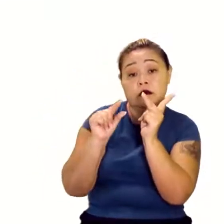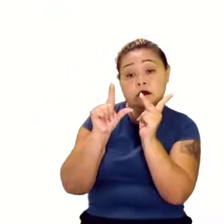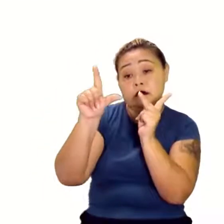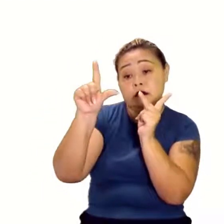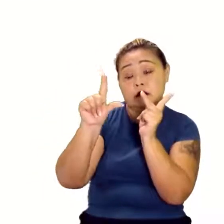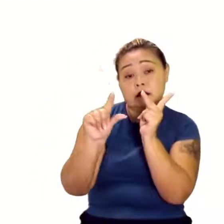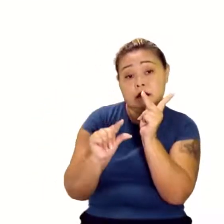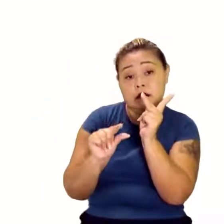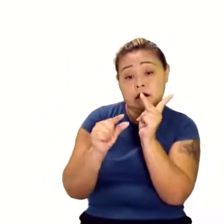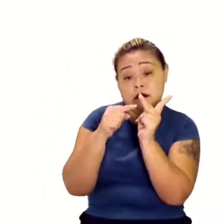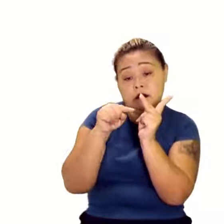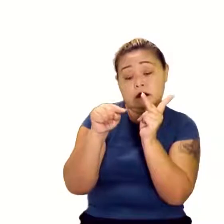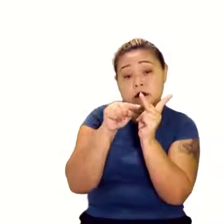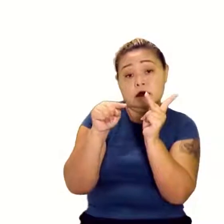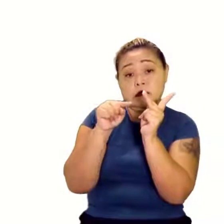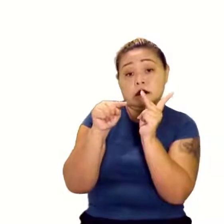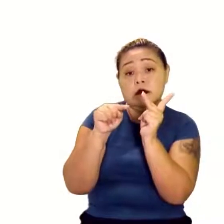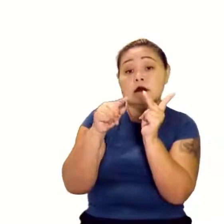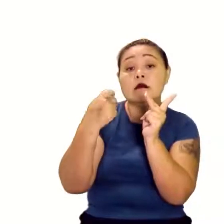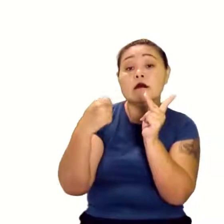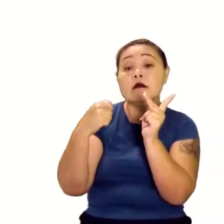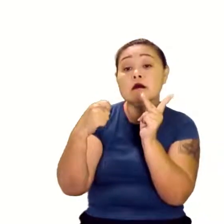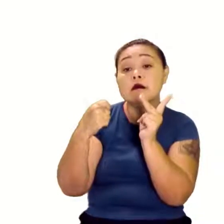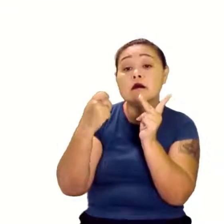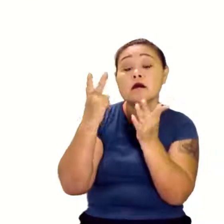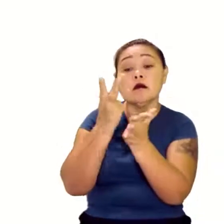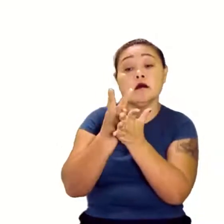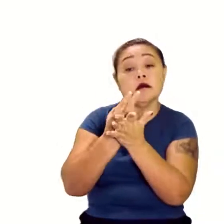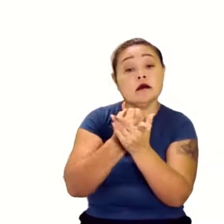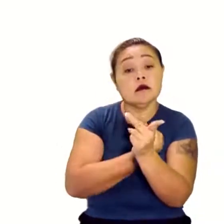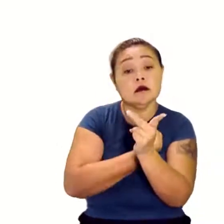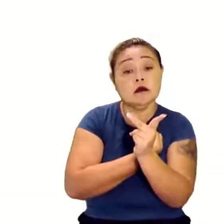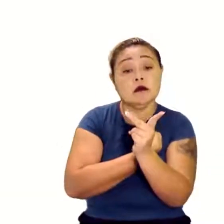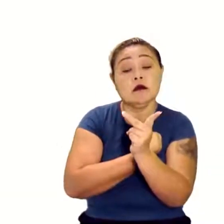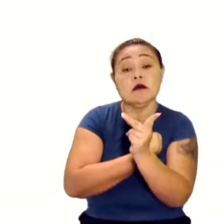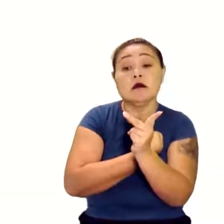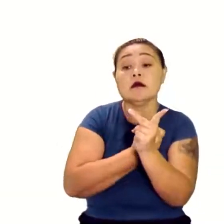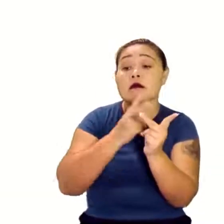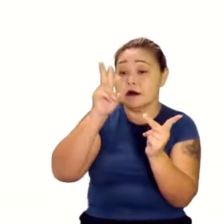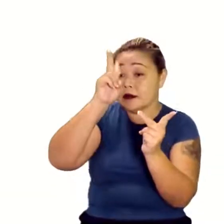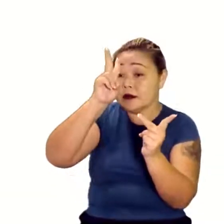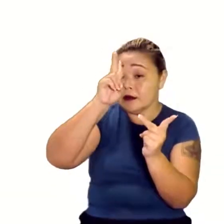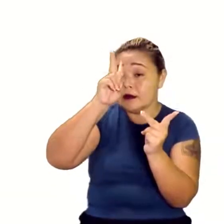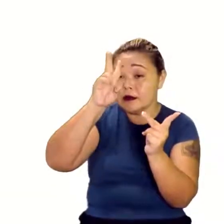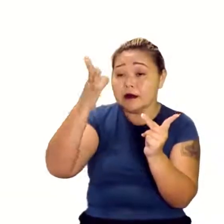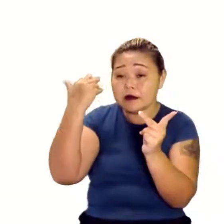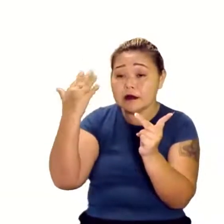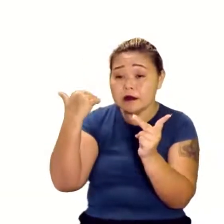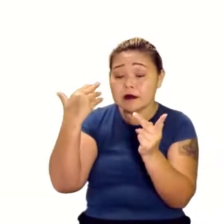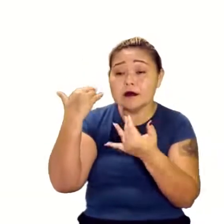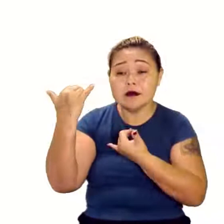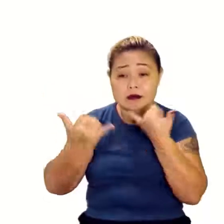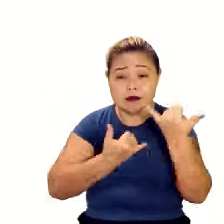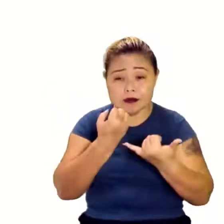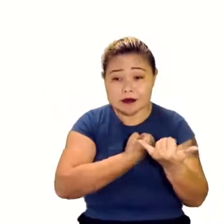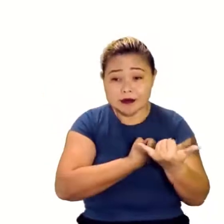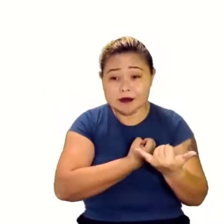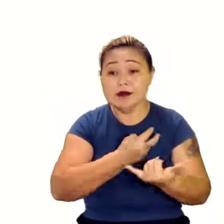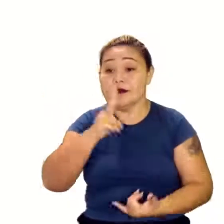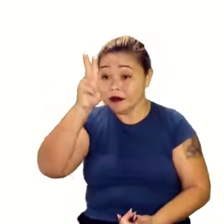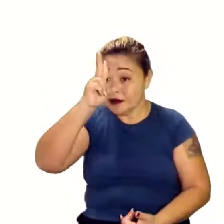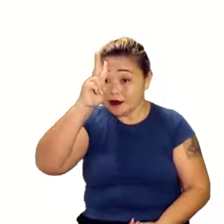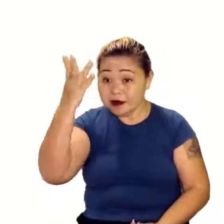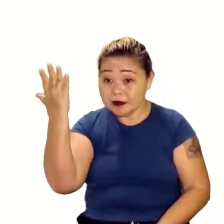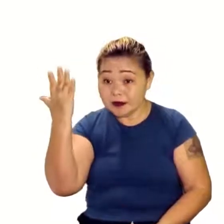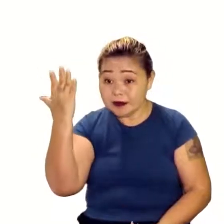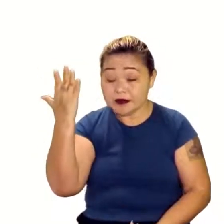simplificar os radicandos para que eles fiquem com o mesmo valor. Lembram lá daquele nosso brincando com os